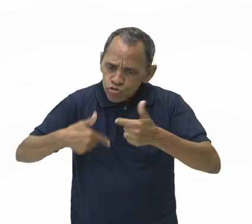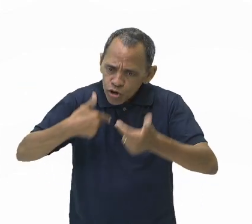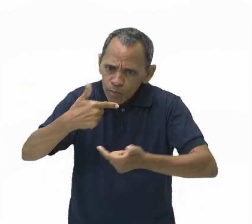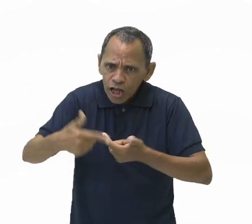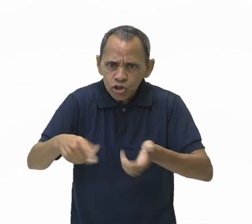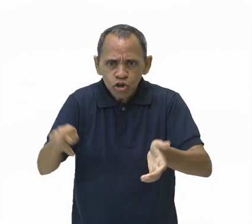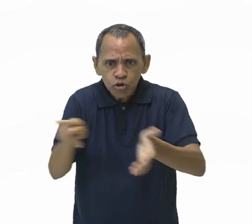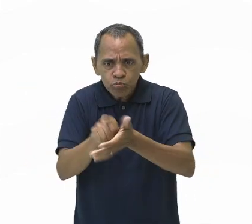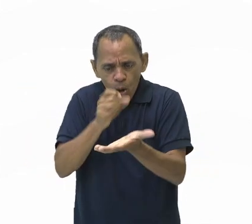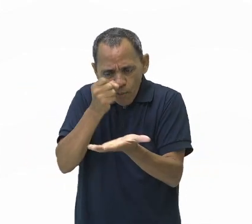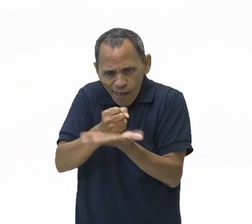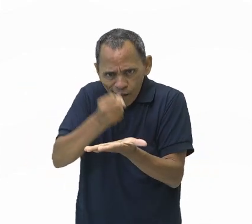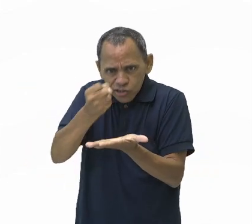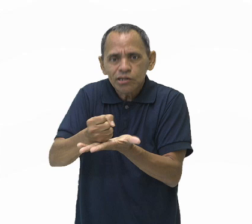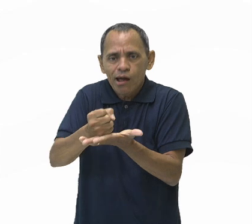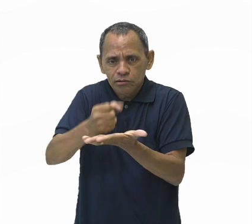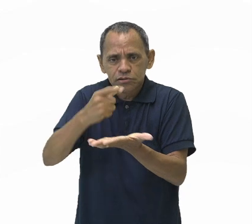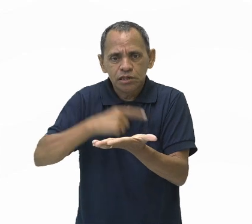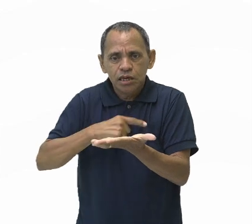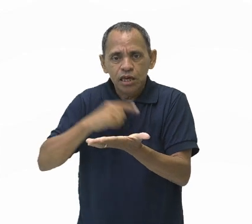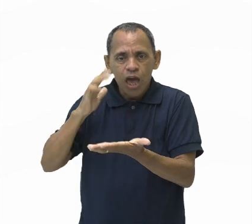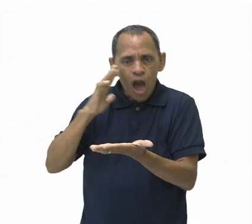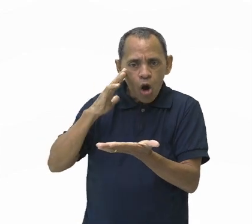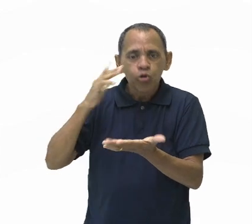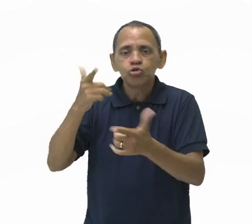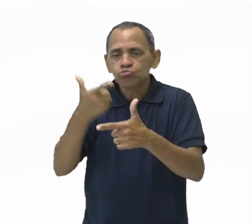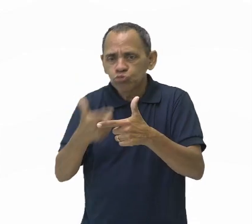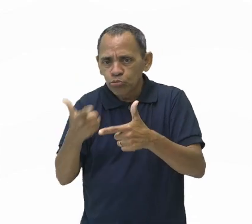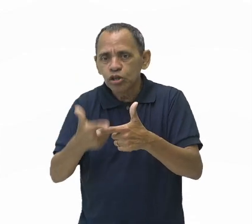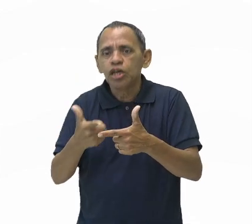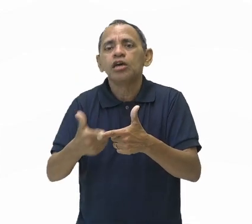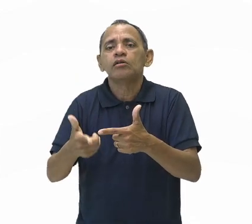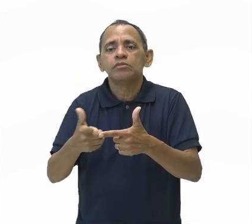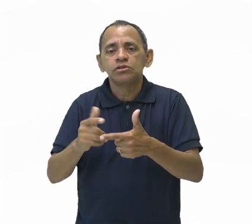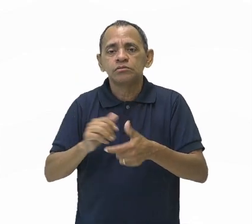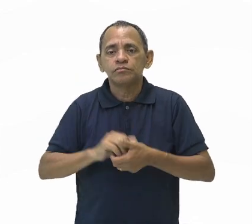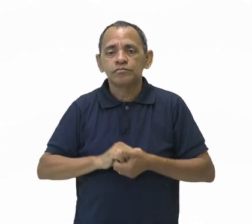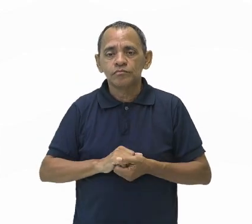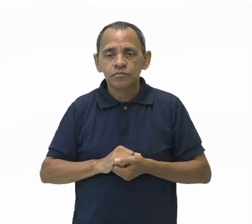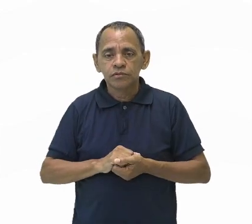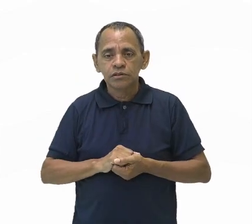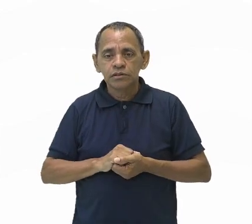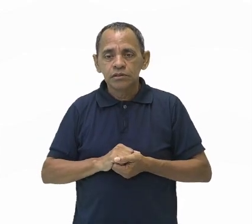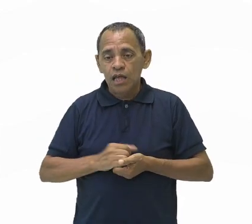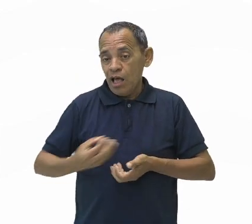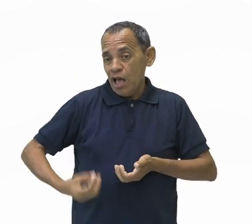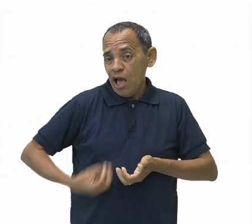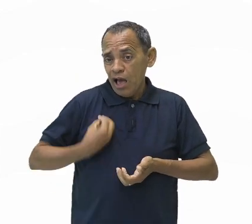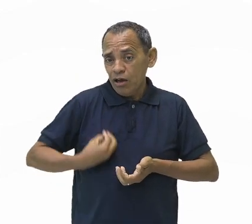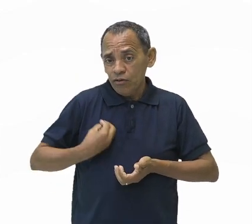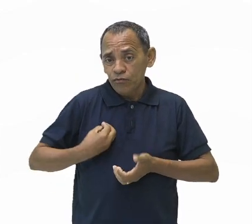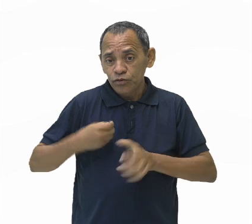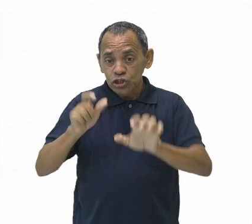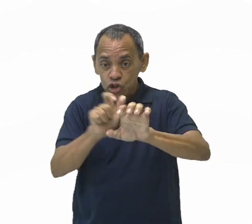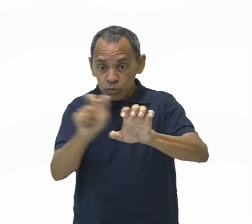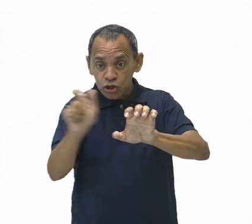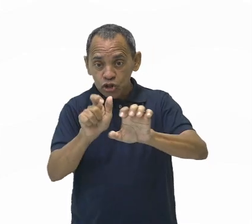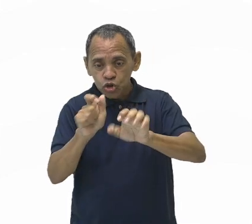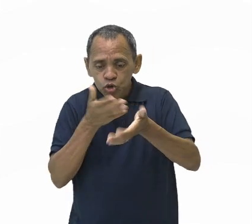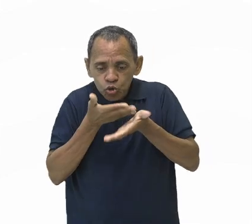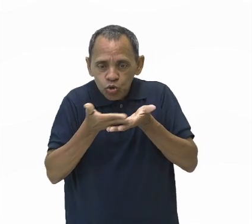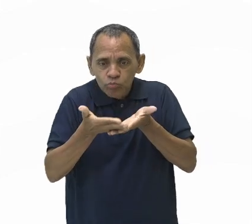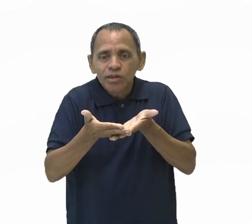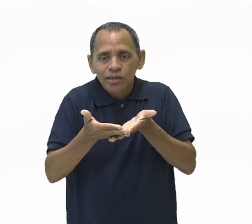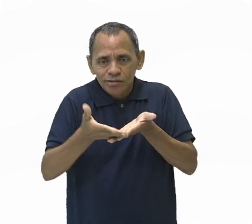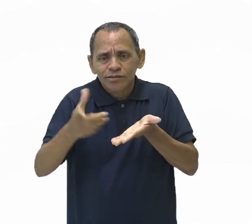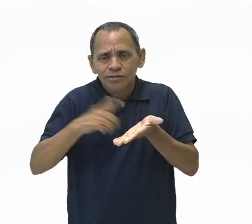Em situações de trabalho, como funcionário e tudo mais, a vida de um empreendedor, principalmente no começo, ela também passa,